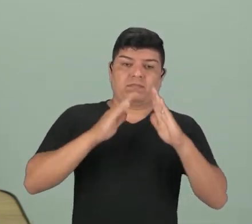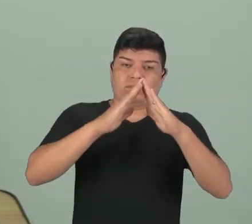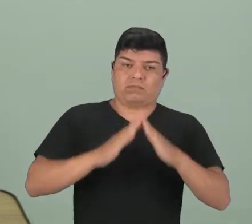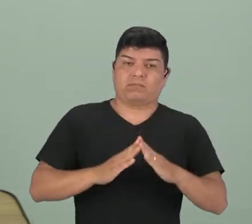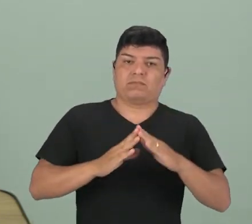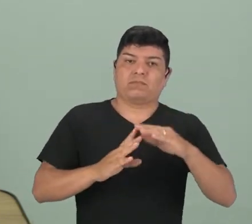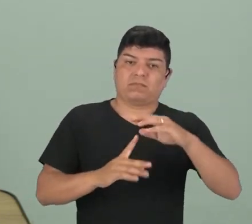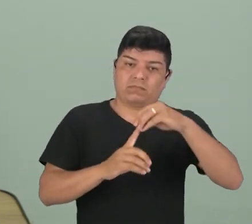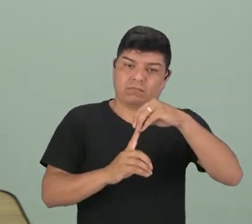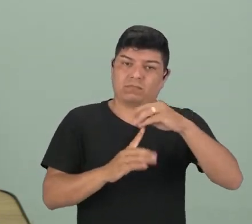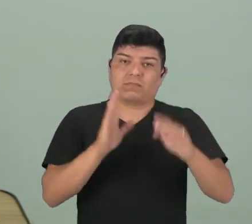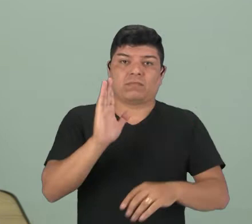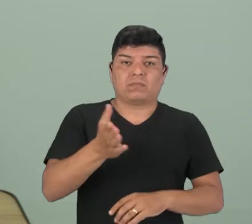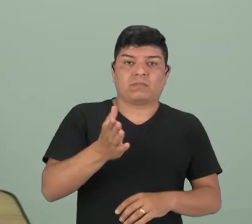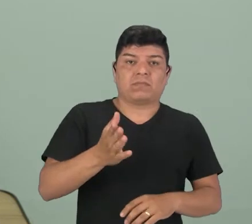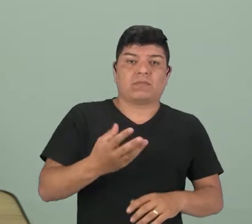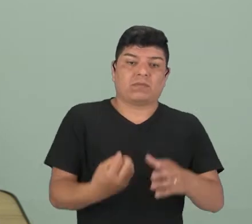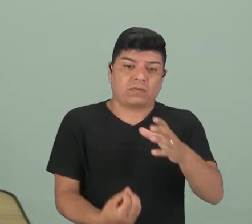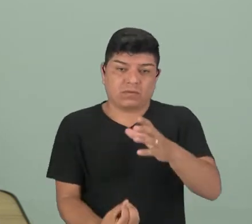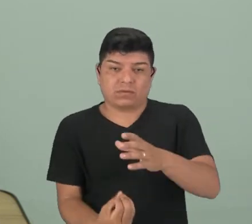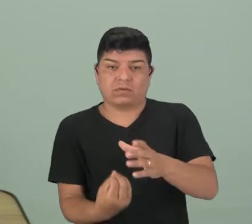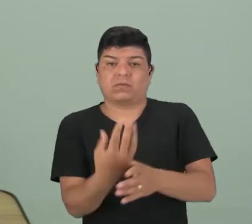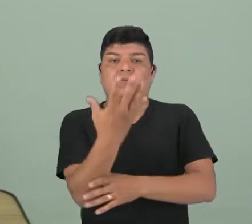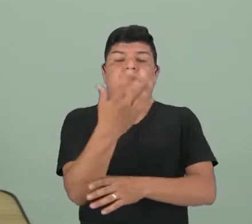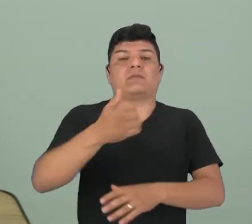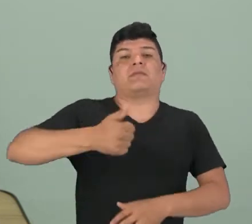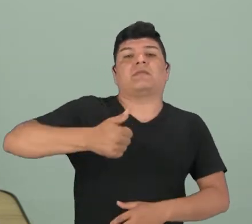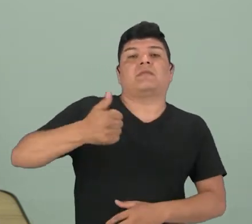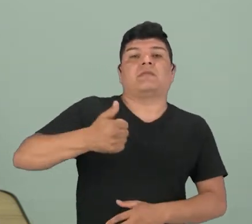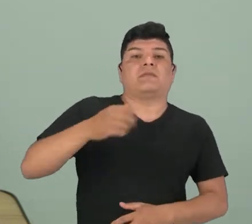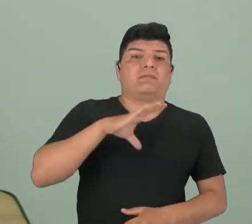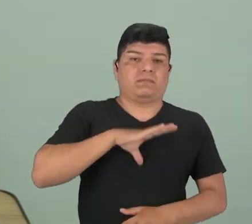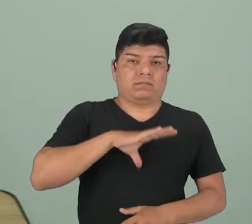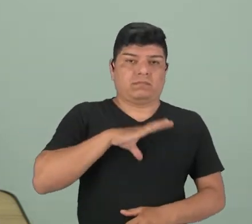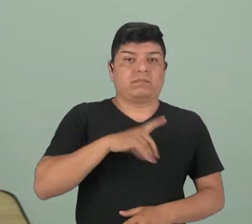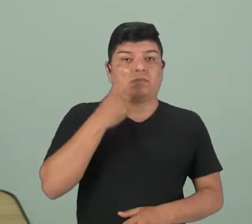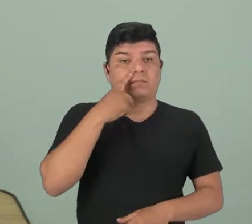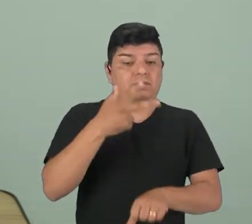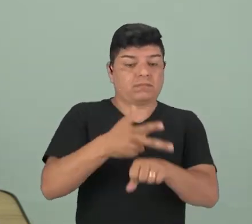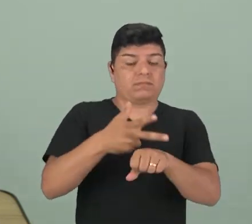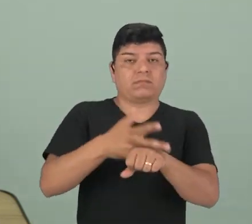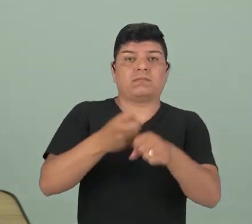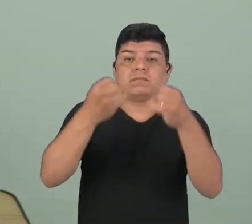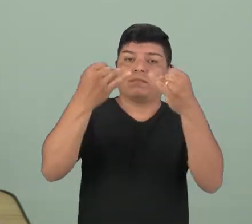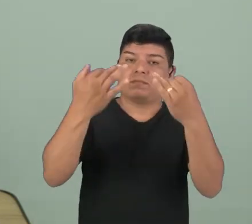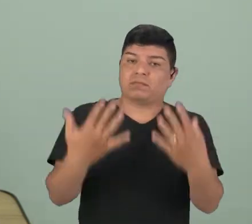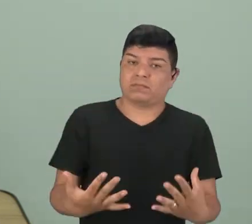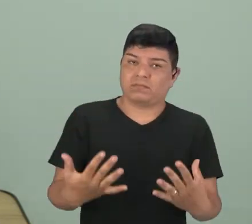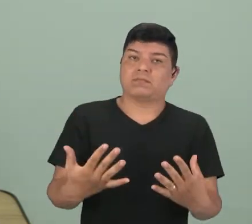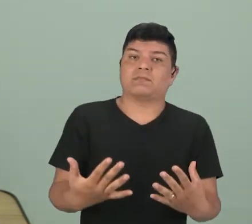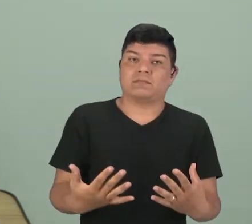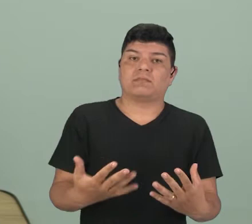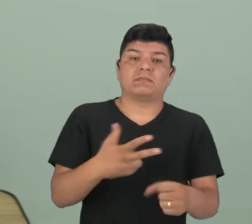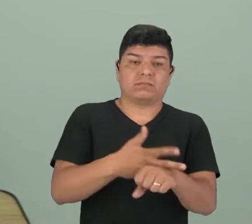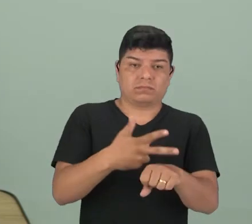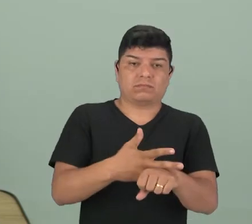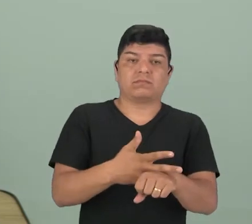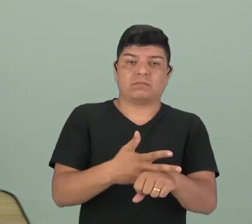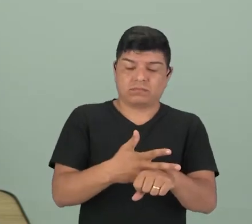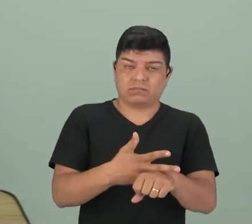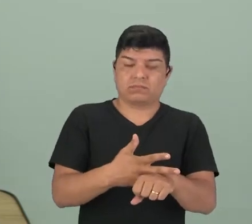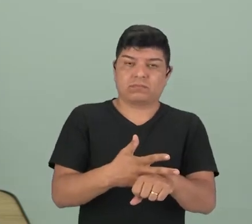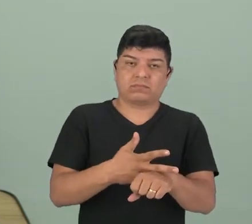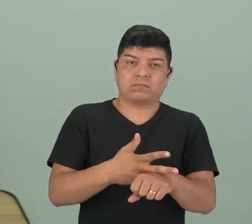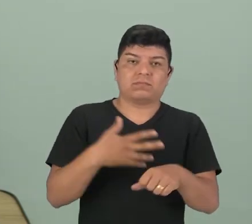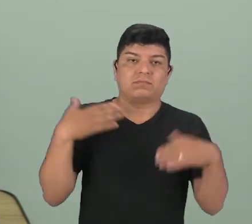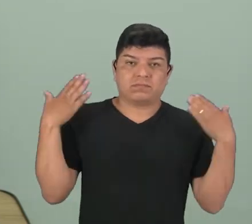aí surgiu as primeiras cidades, tá? A gente vai ver um vídeo um pouco explicando esse processo através de um vídeo